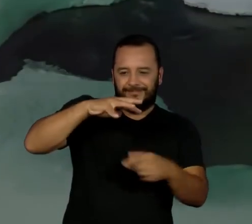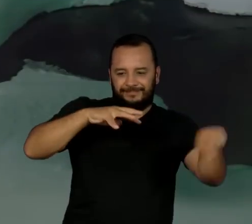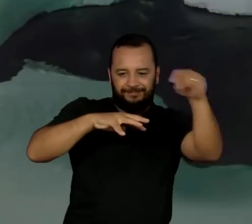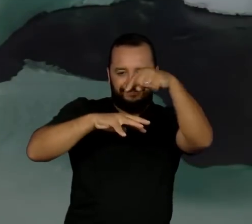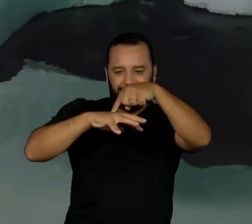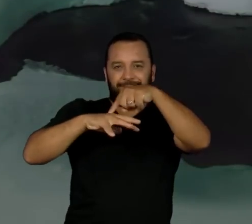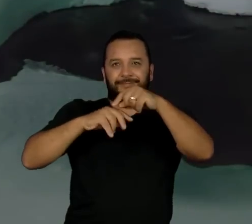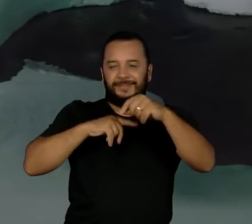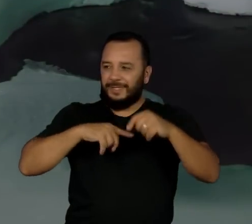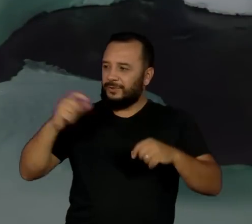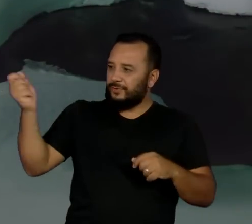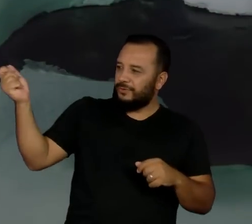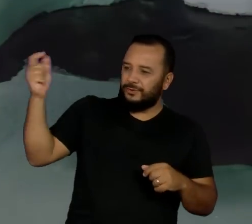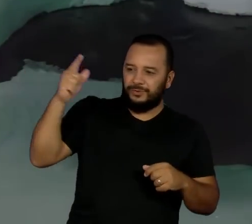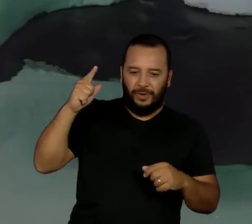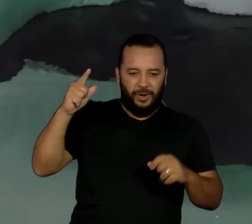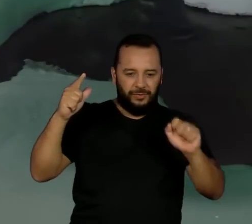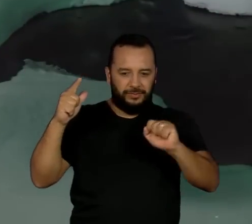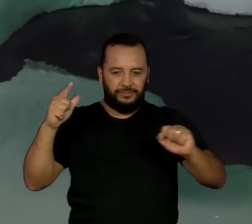Terra.